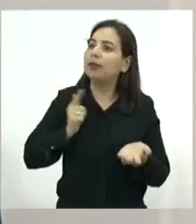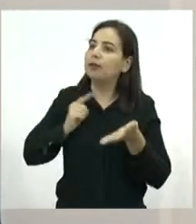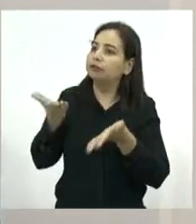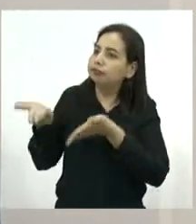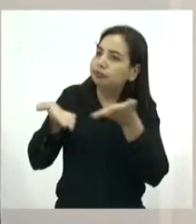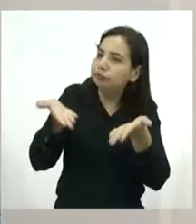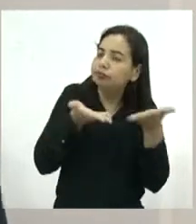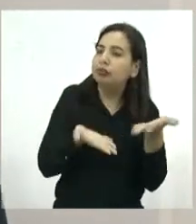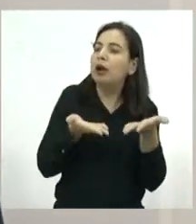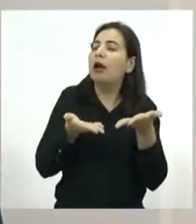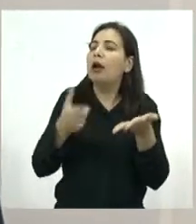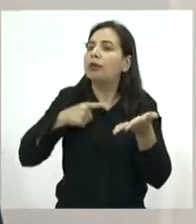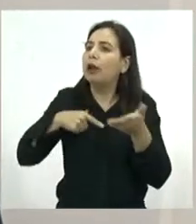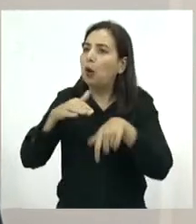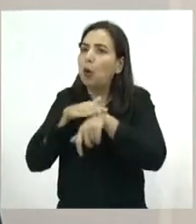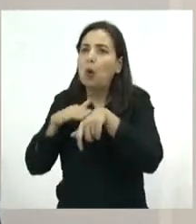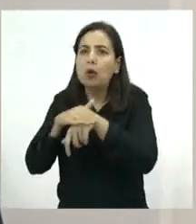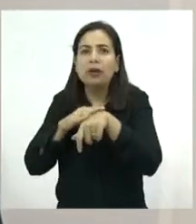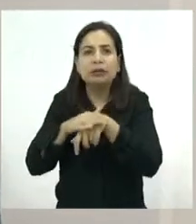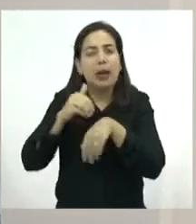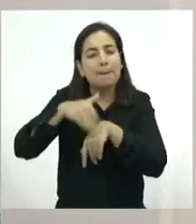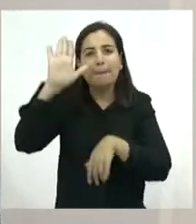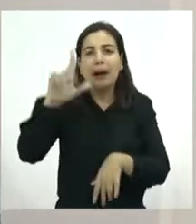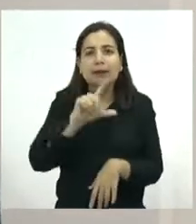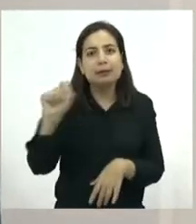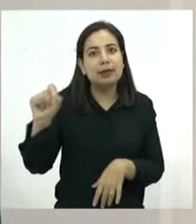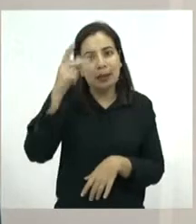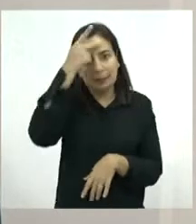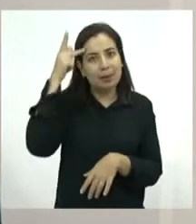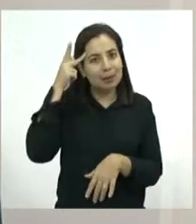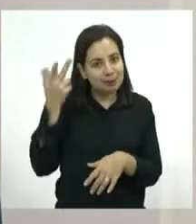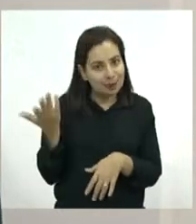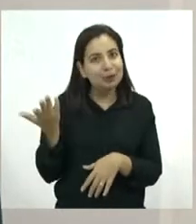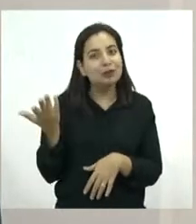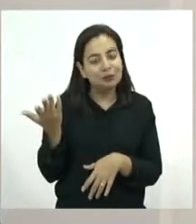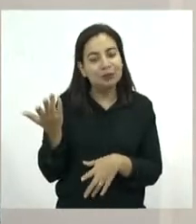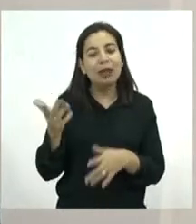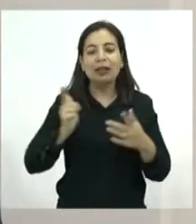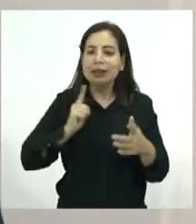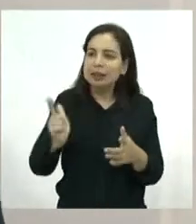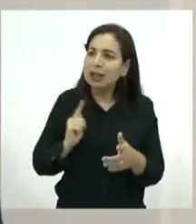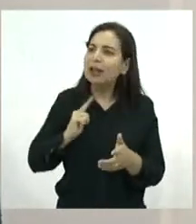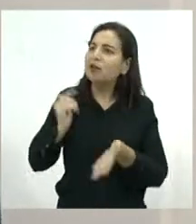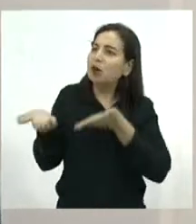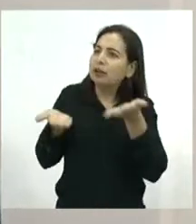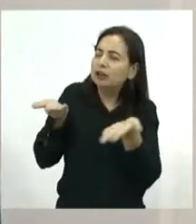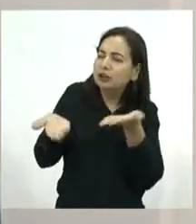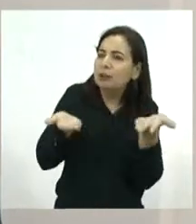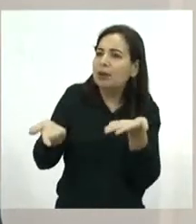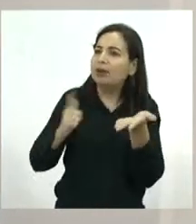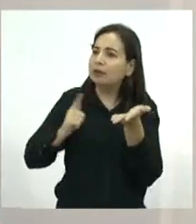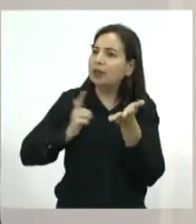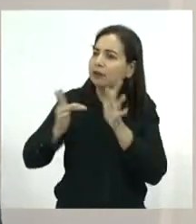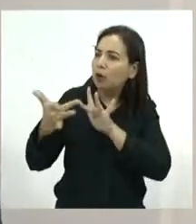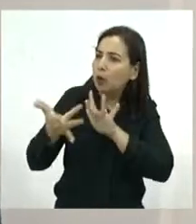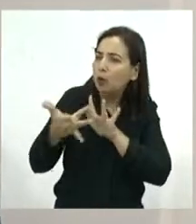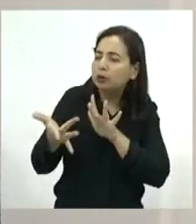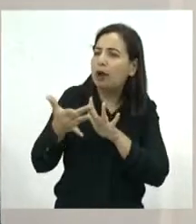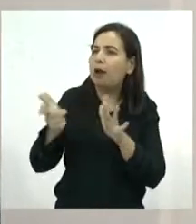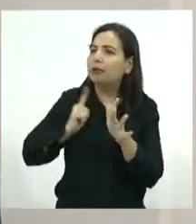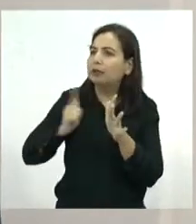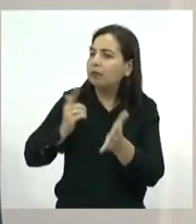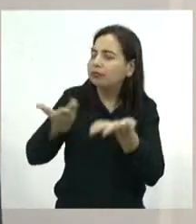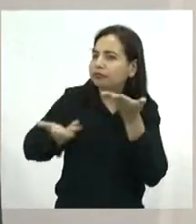receber e conversar com quase 100 pessoas. E aí eu fiz um atendimento mais personalizado, mais individualizado. Eu tive